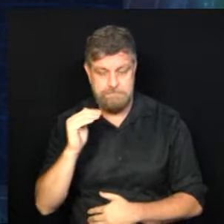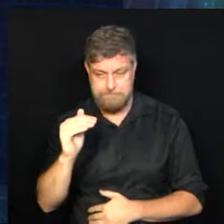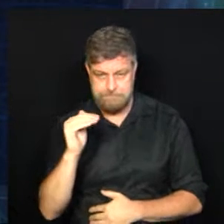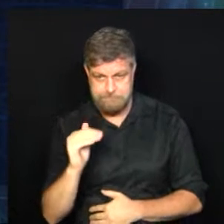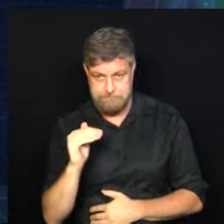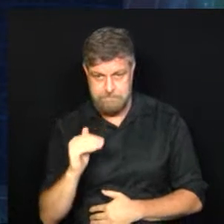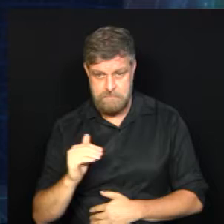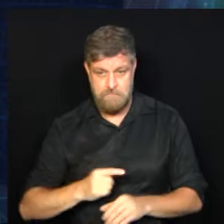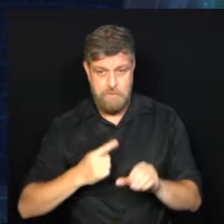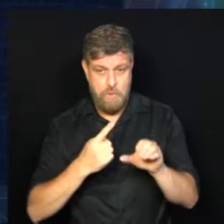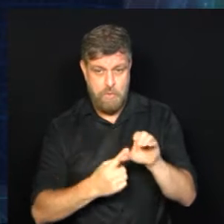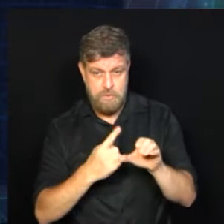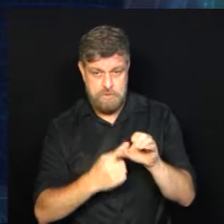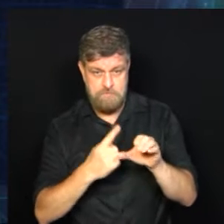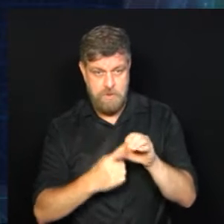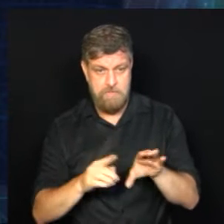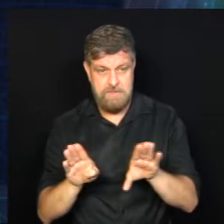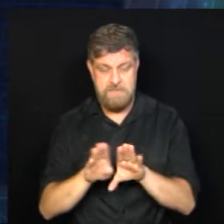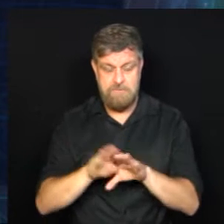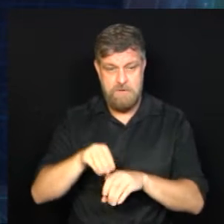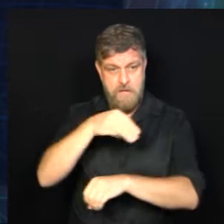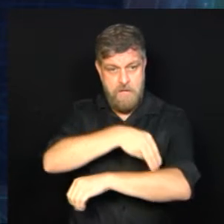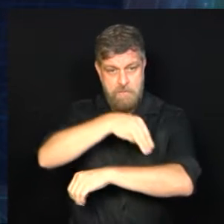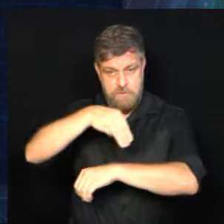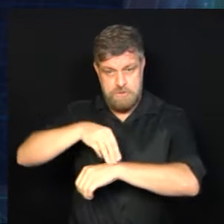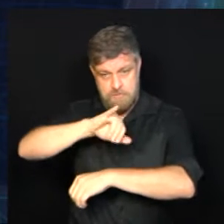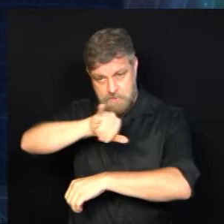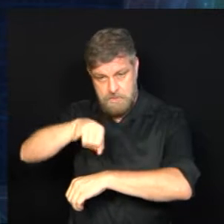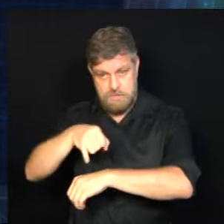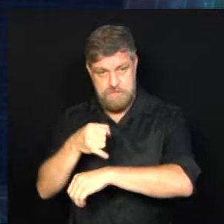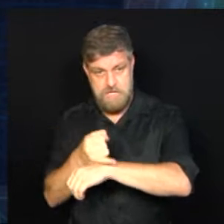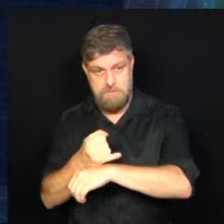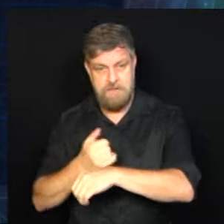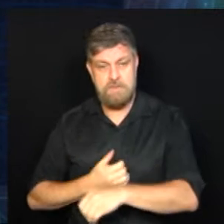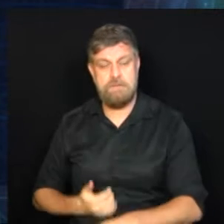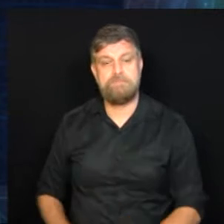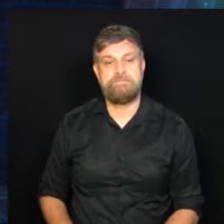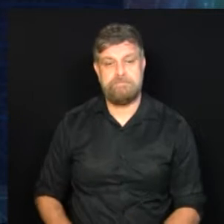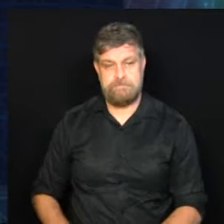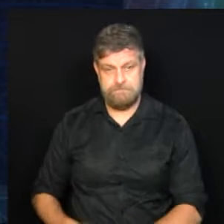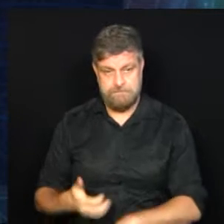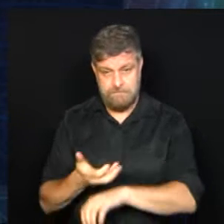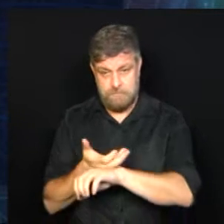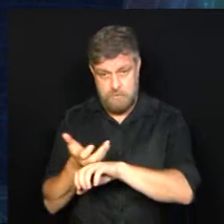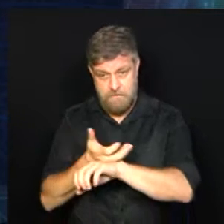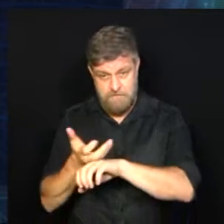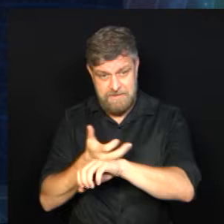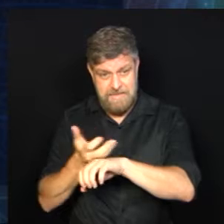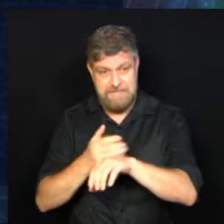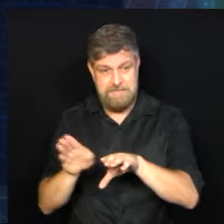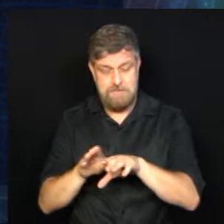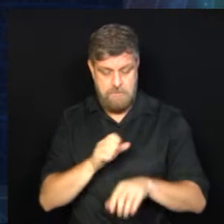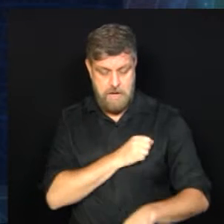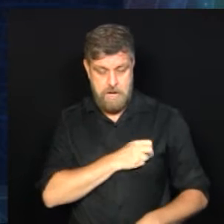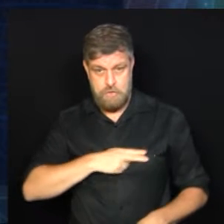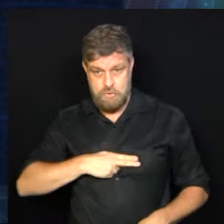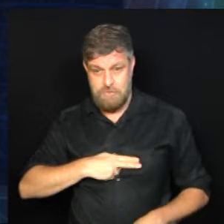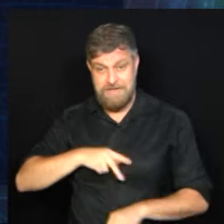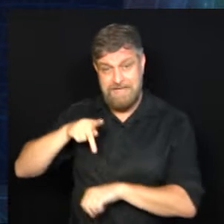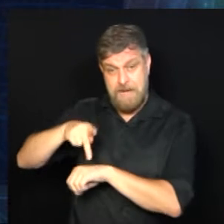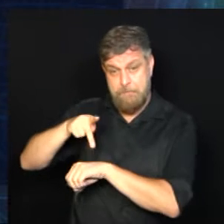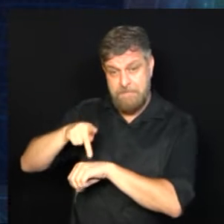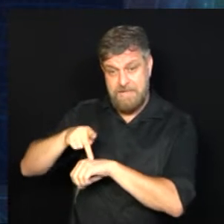temos Cosmópolis, Montemor, Jaguariúna, Nova Odessa, Arthur Nogueira,